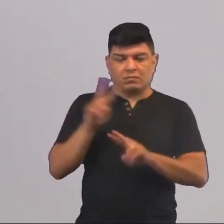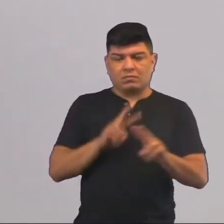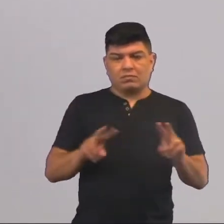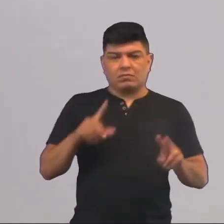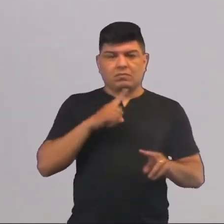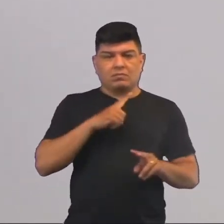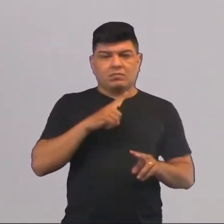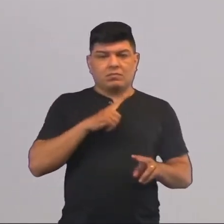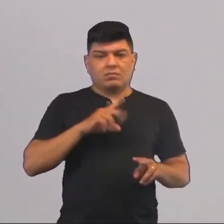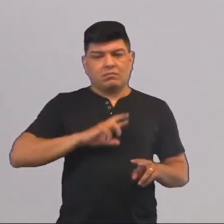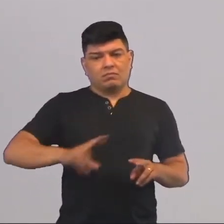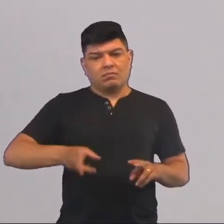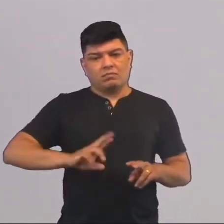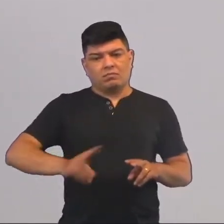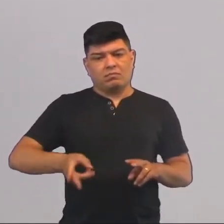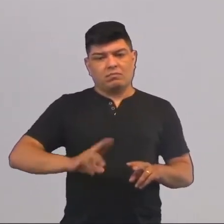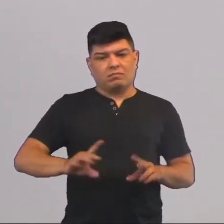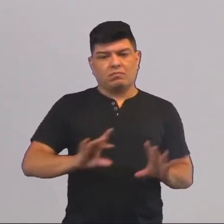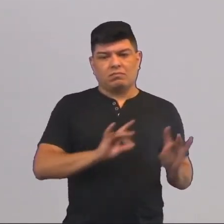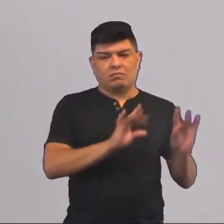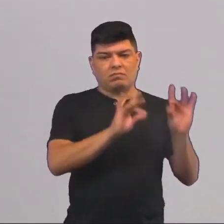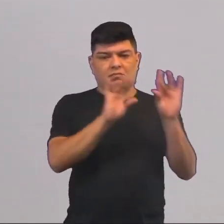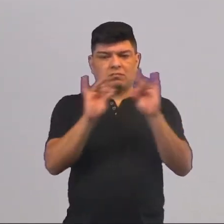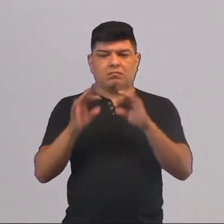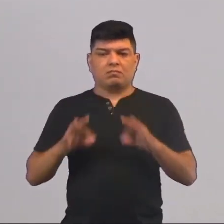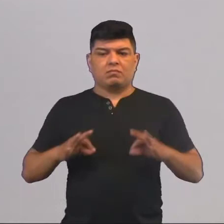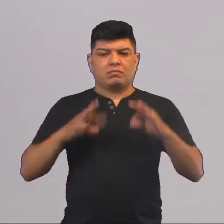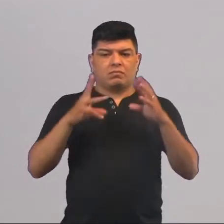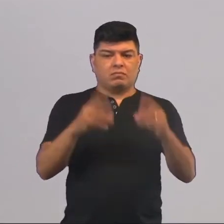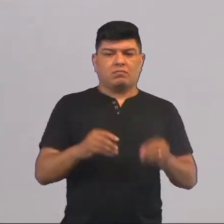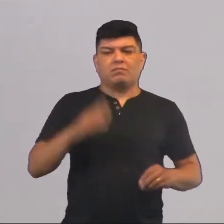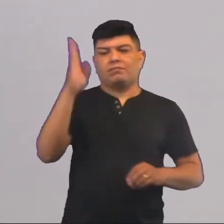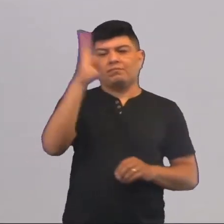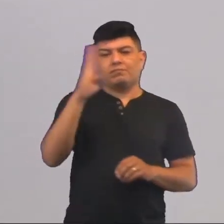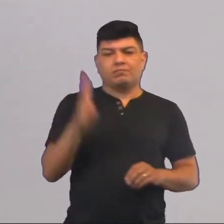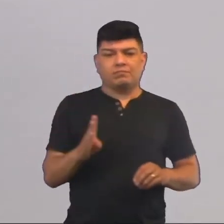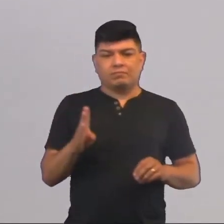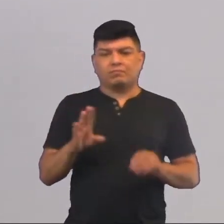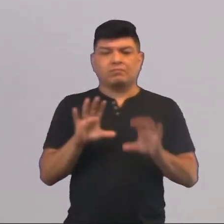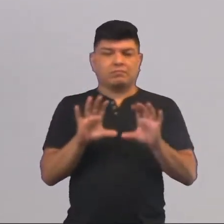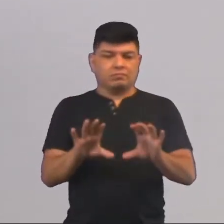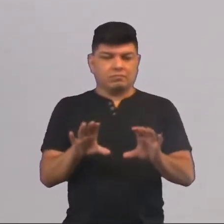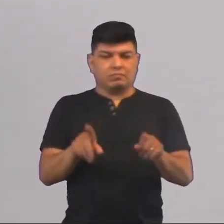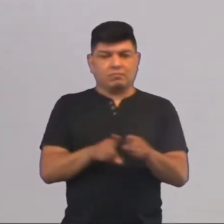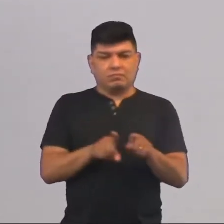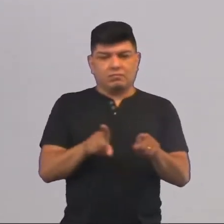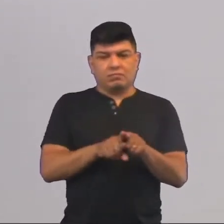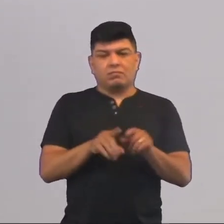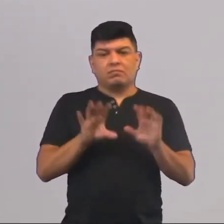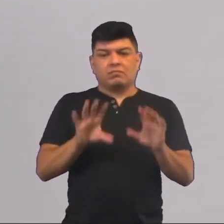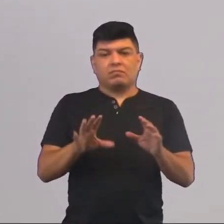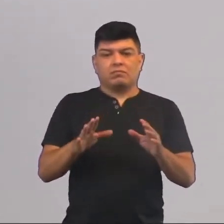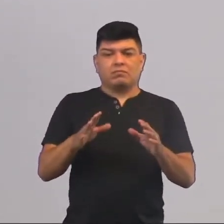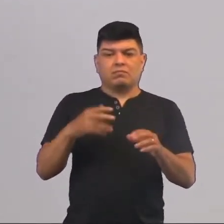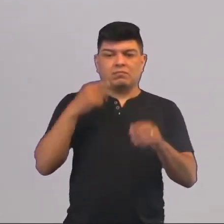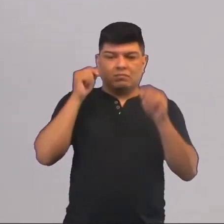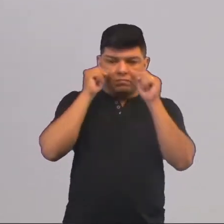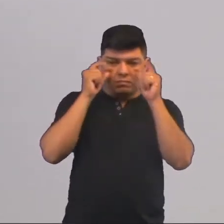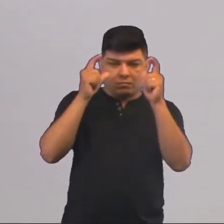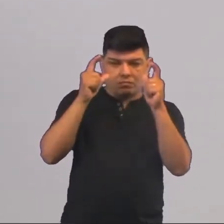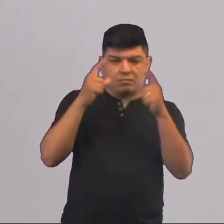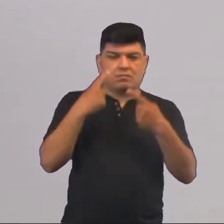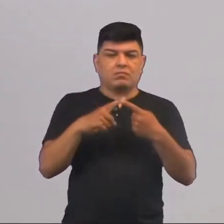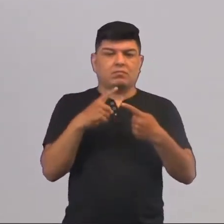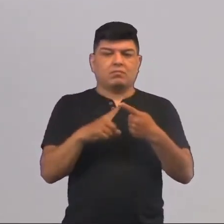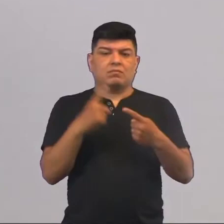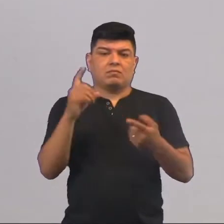acaba tendo, né, não é em um bioma específico, mas todos os biomas do Brasil, de certa forma, acabam chamando a atenção por